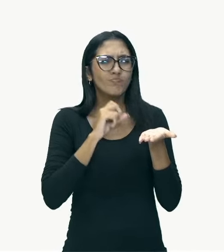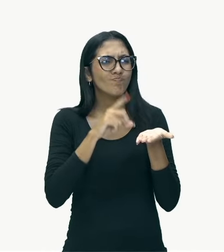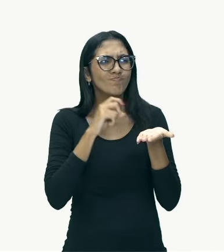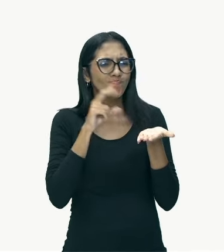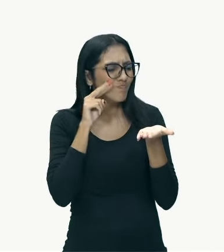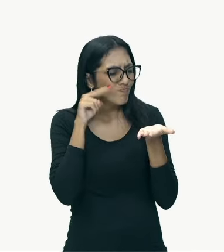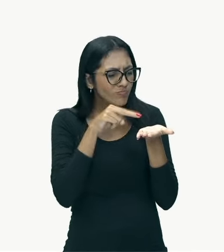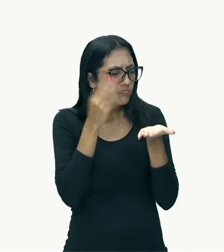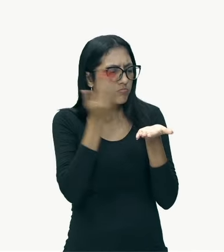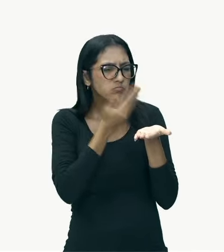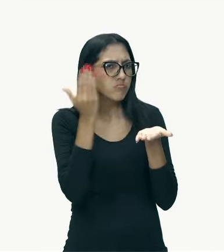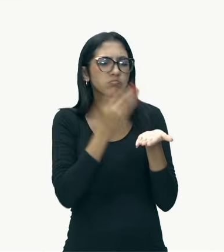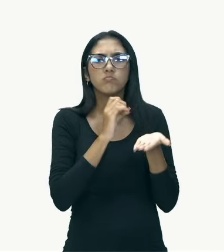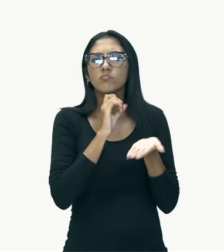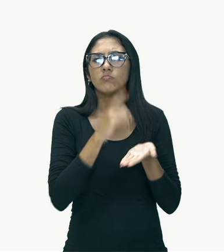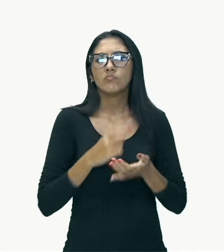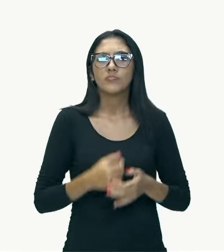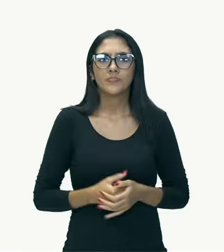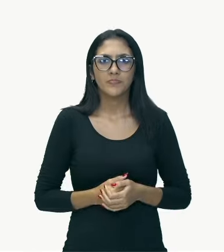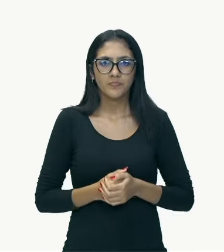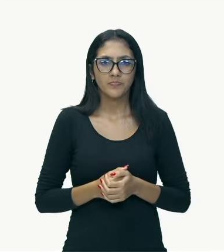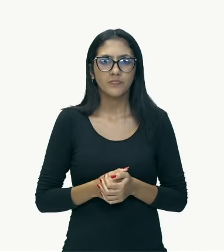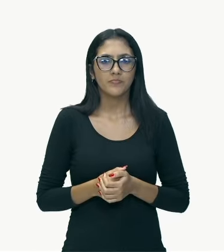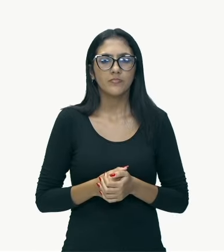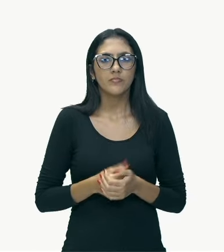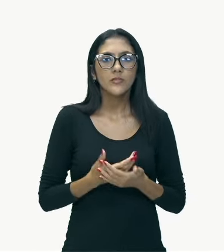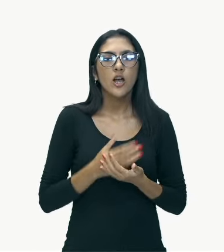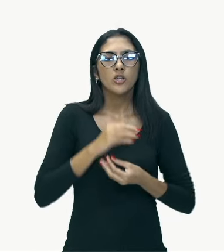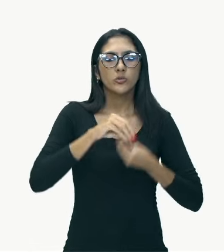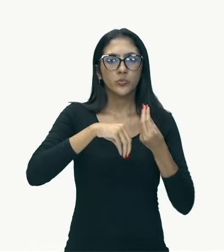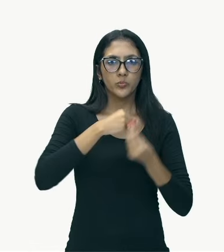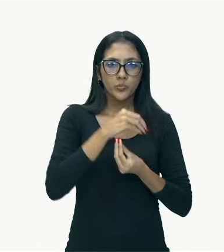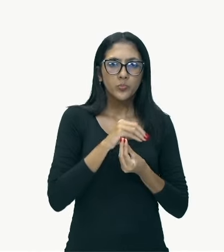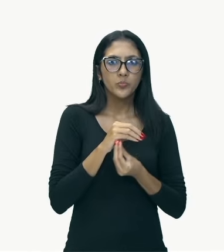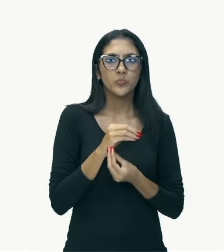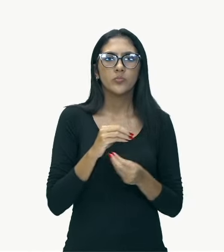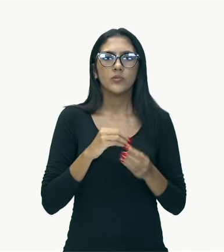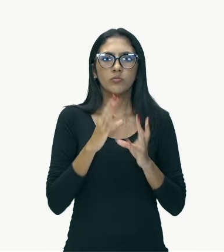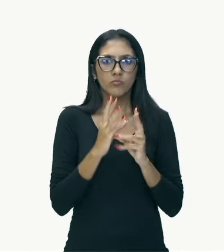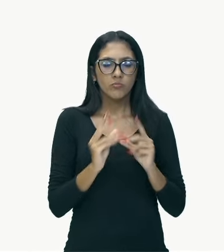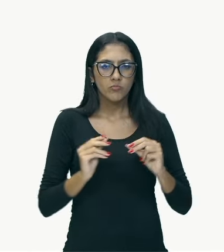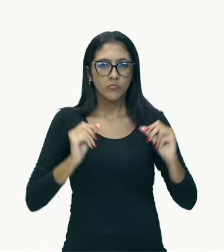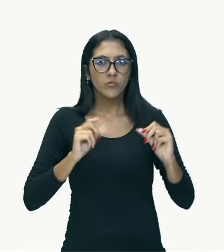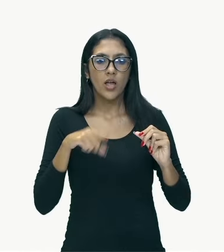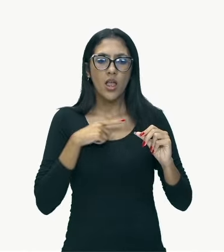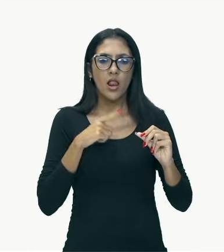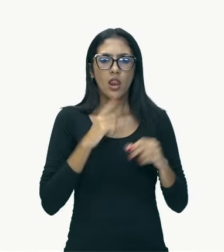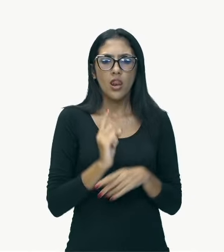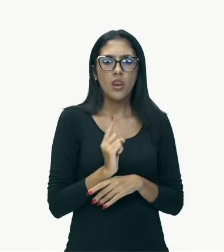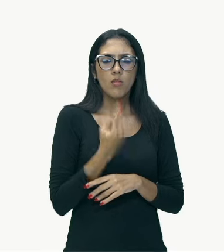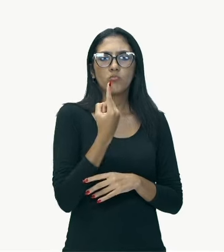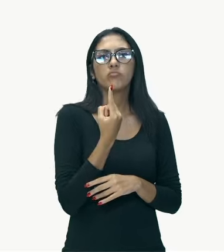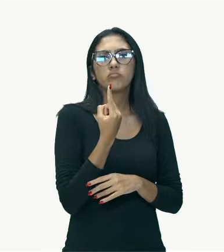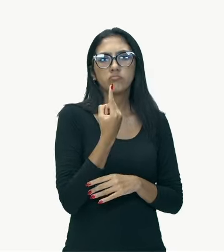E uma solução é estável e consiste apenas em uma única